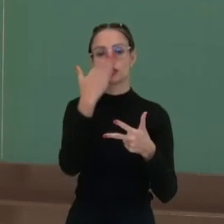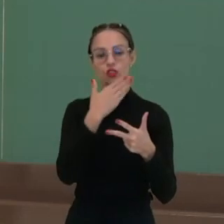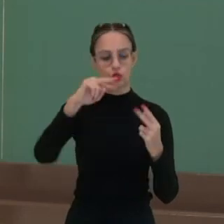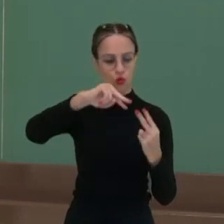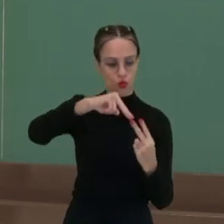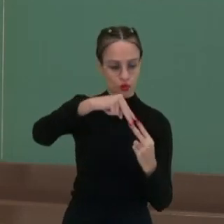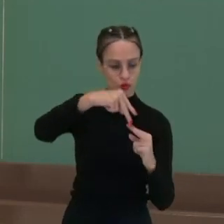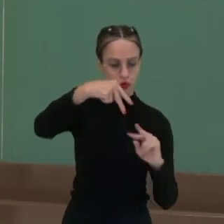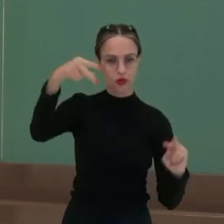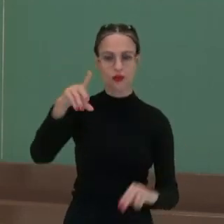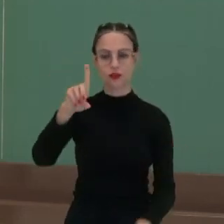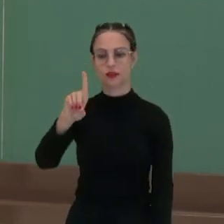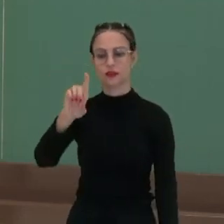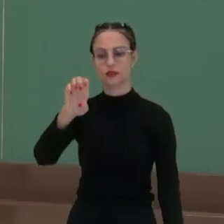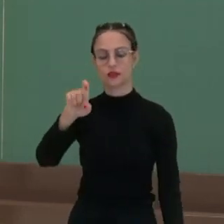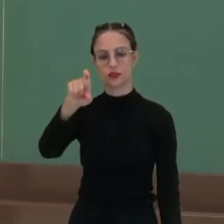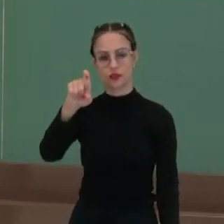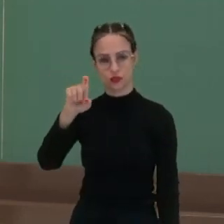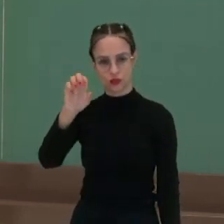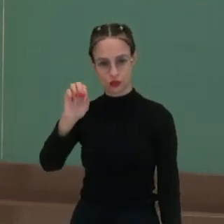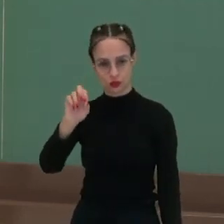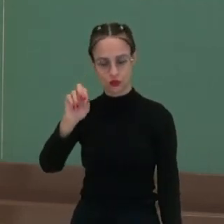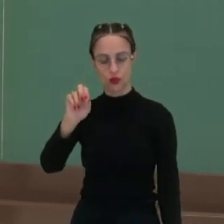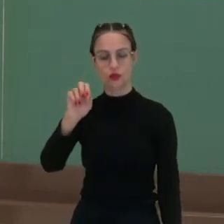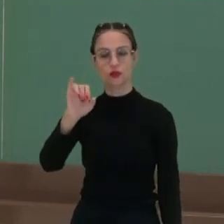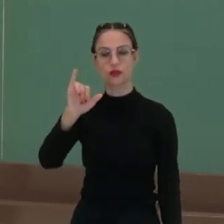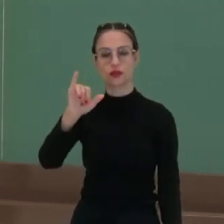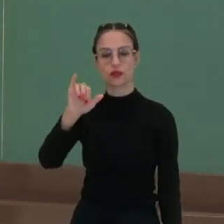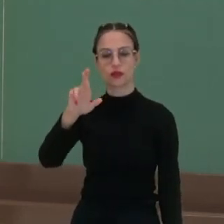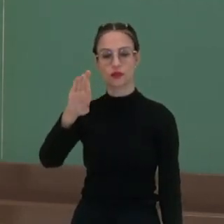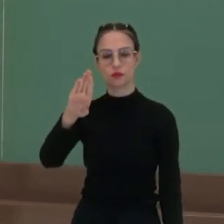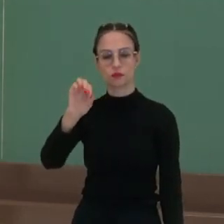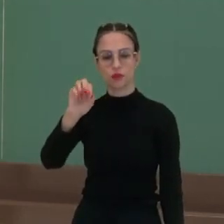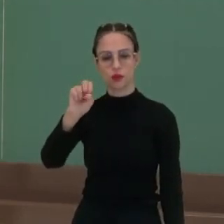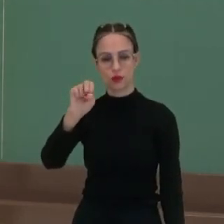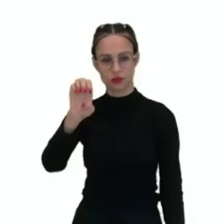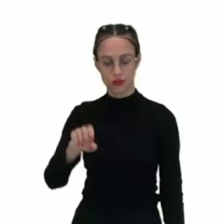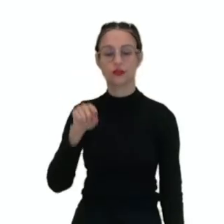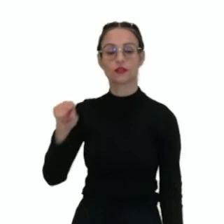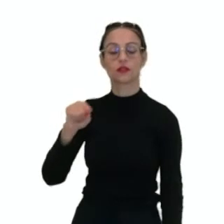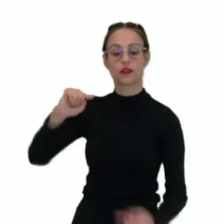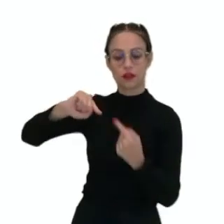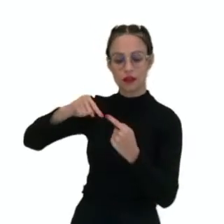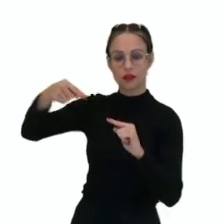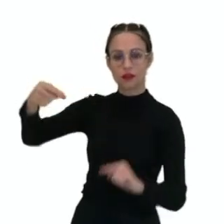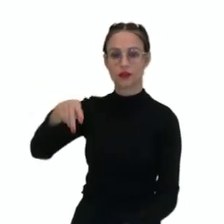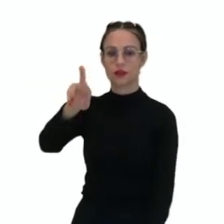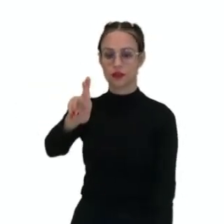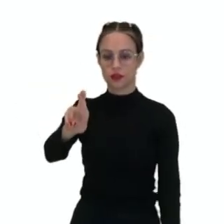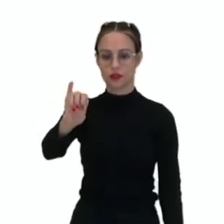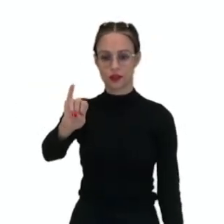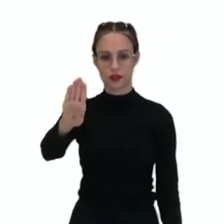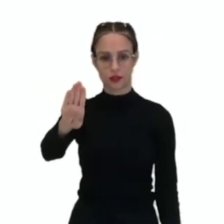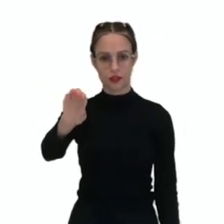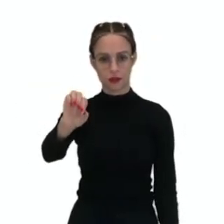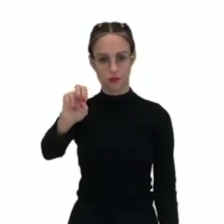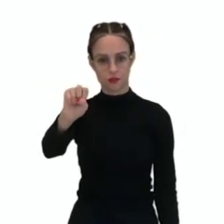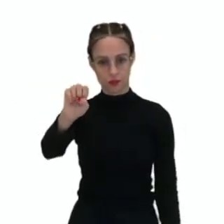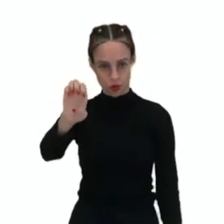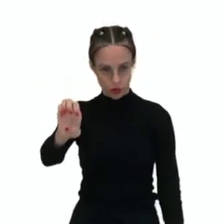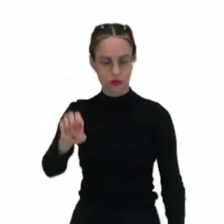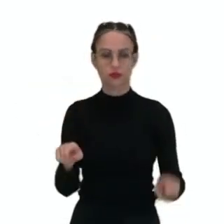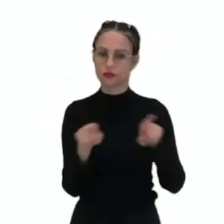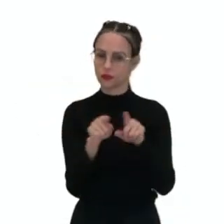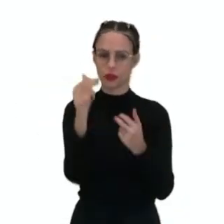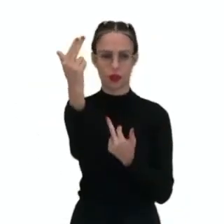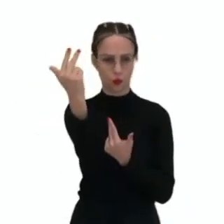o desoxirribose. O açúcar do RNA é a ribose, fosfato e